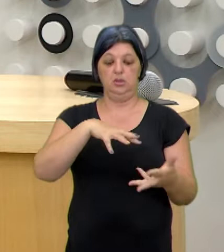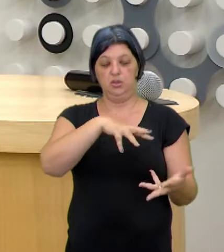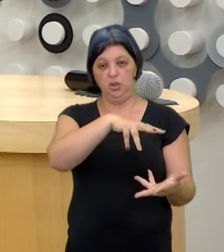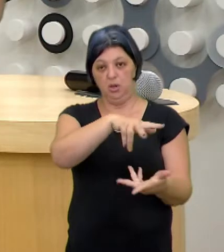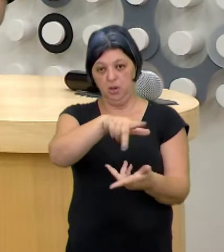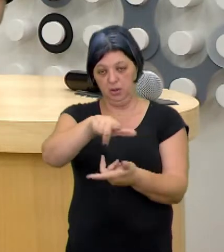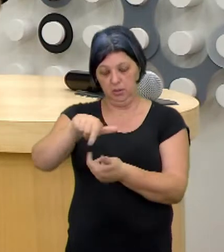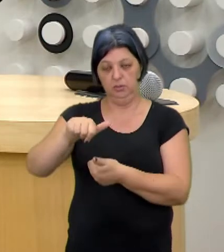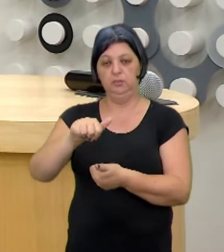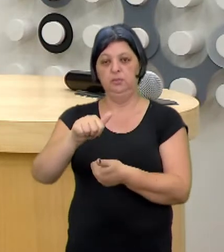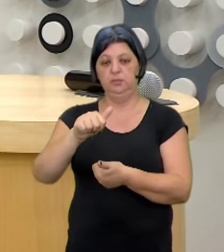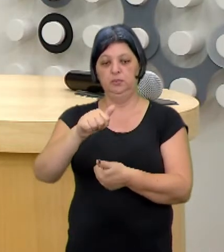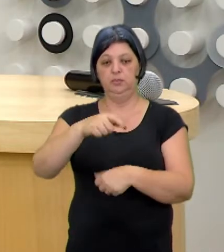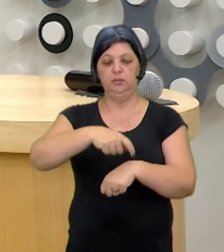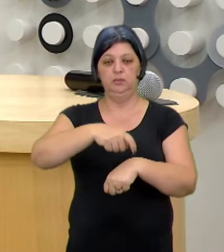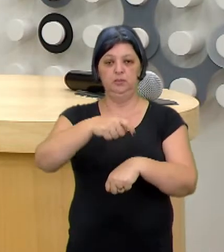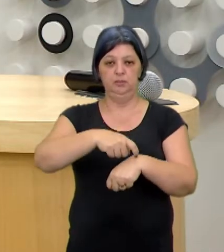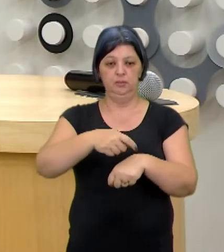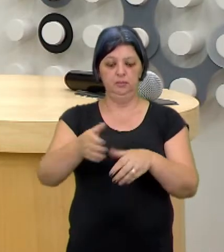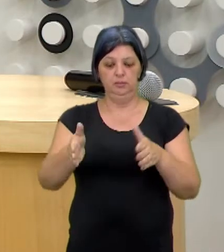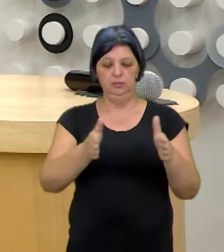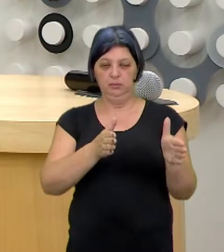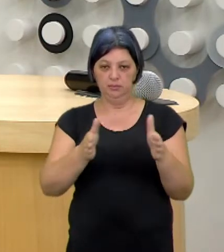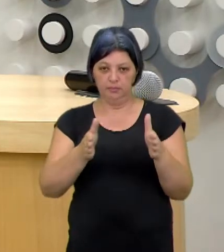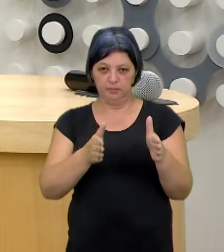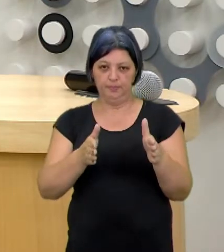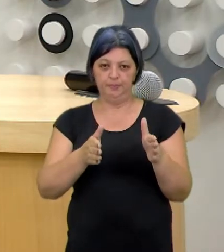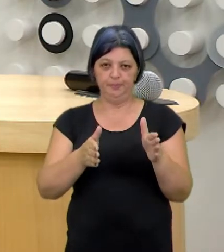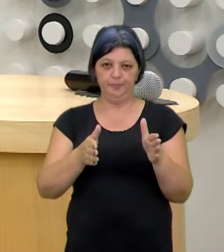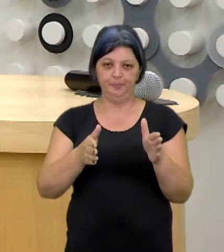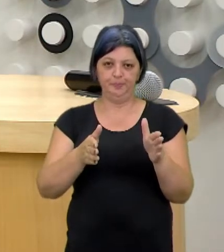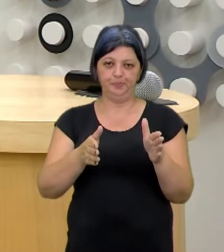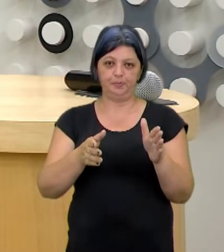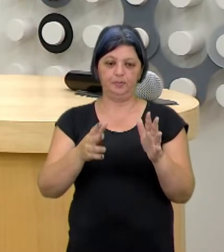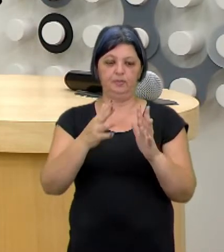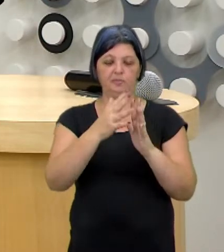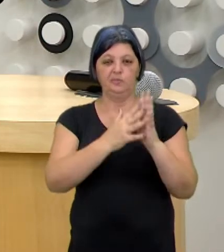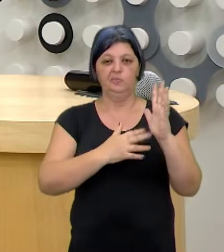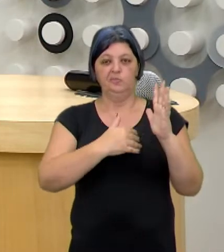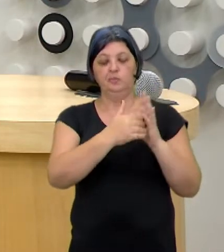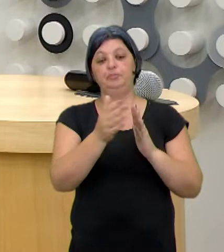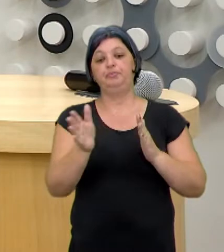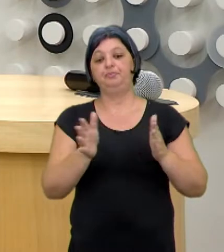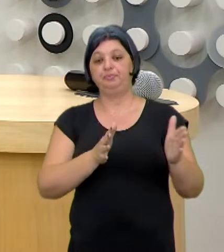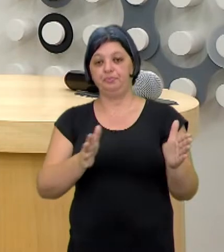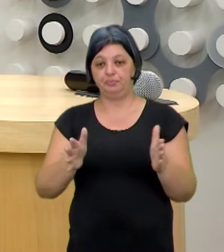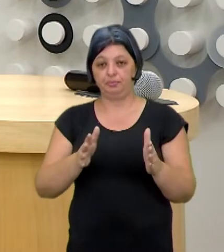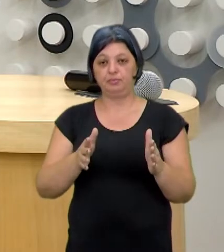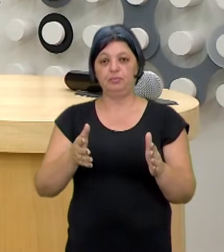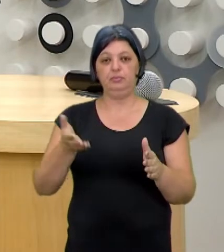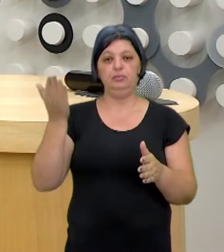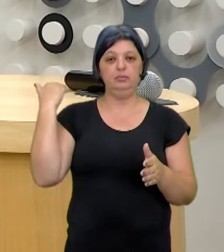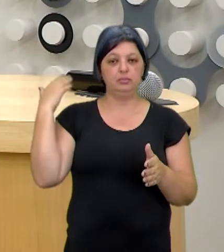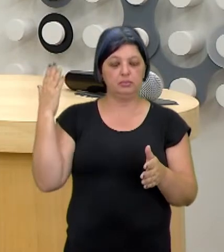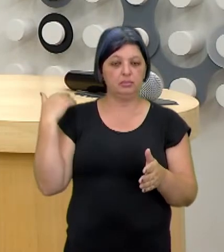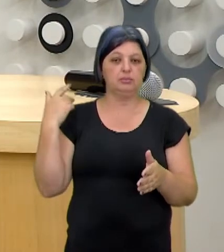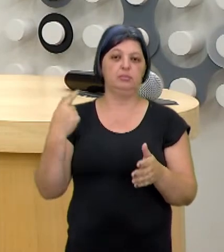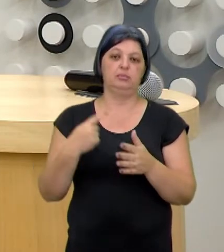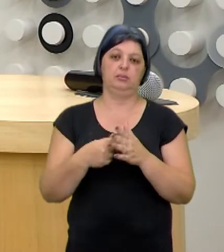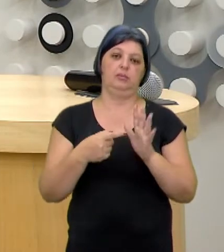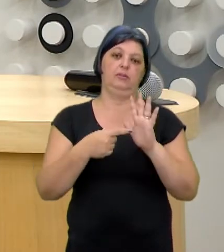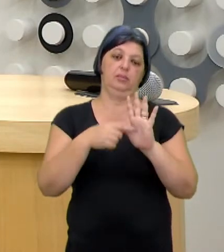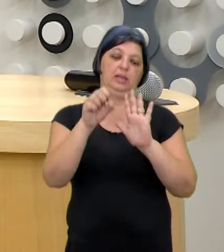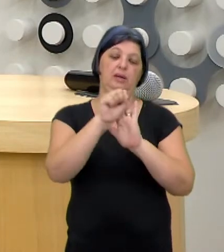geológico, daí baseado-se aí numa escala de tempo geológico que foi lá elaborada no